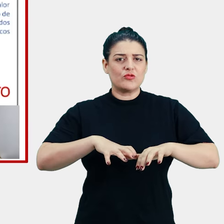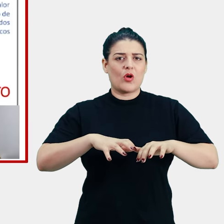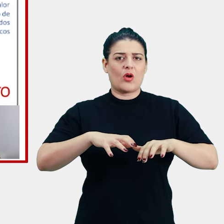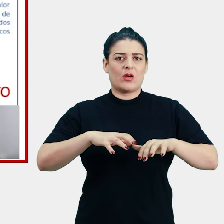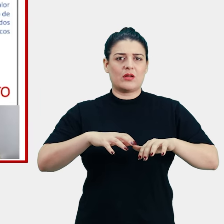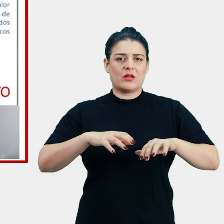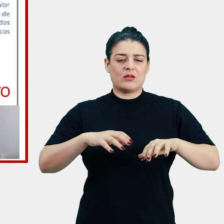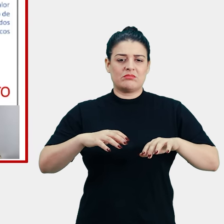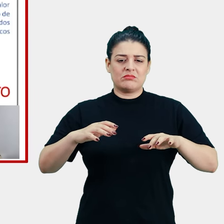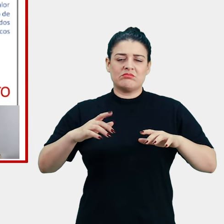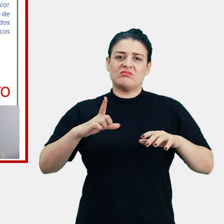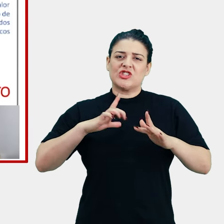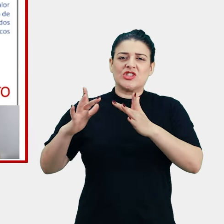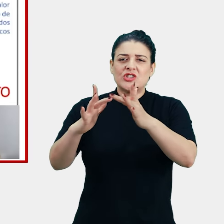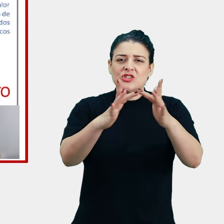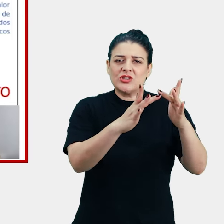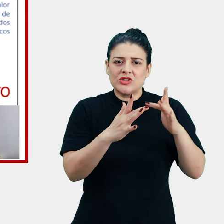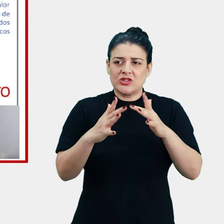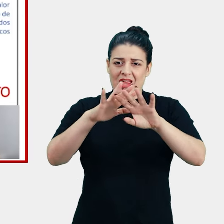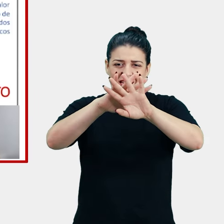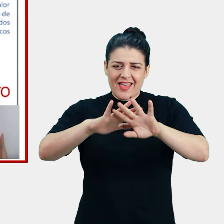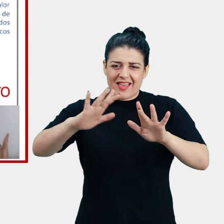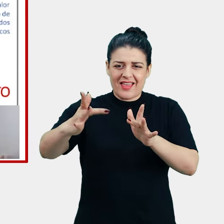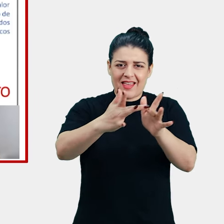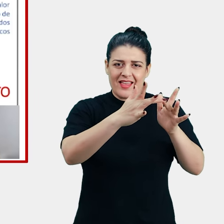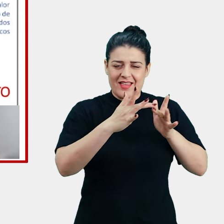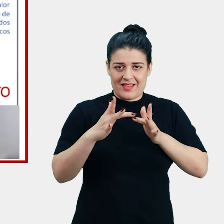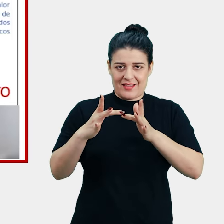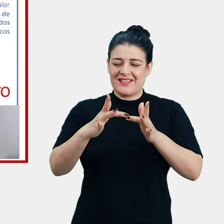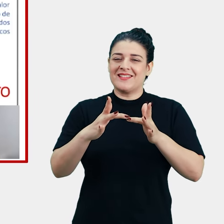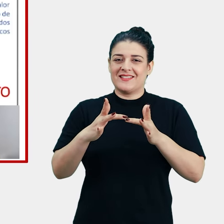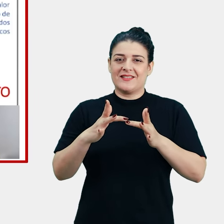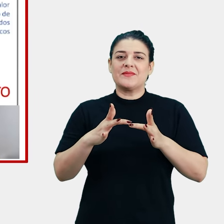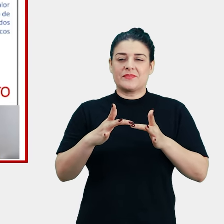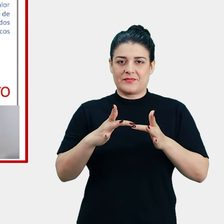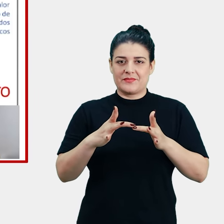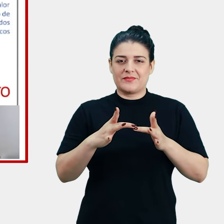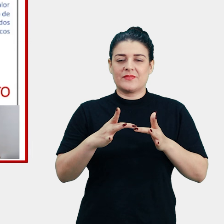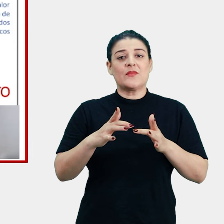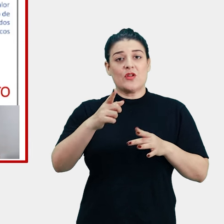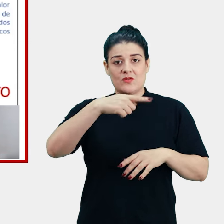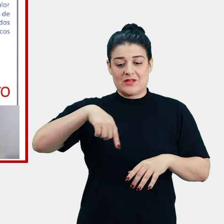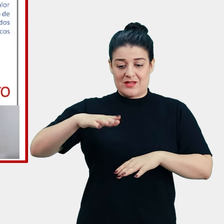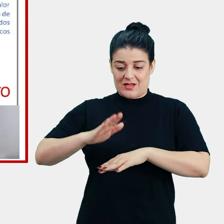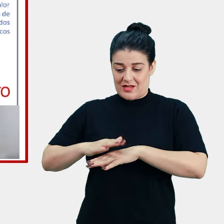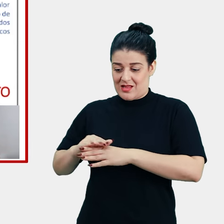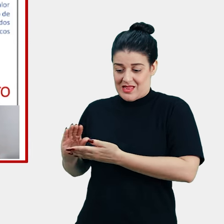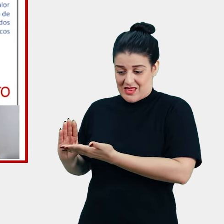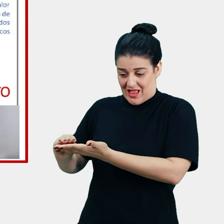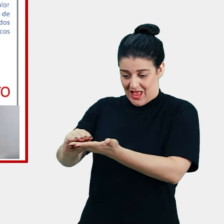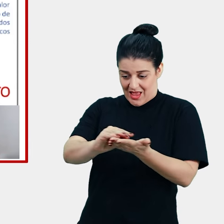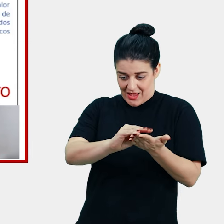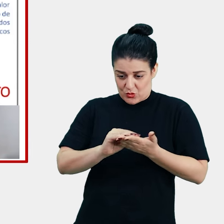dessa rede molecular? Então, pessoal, é aquilo que eu falei para vocês. Vocês vão inserir o dado de vocês